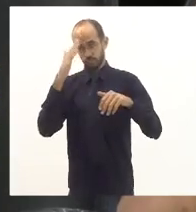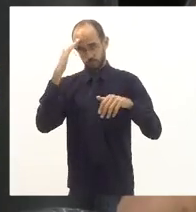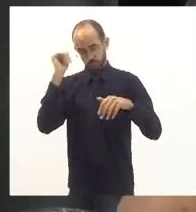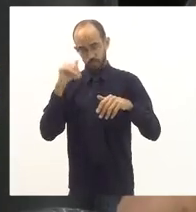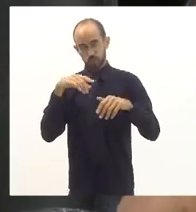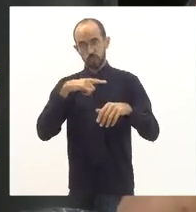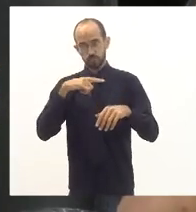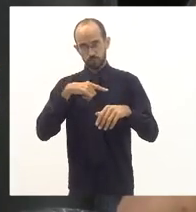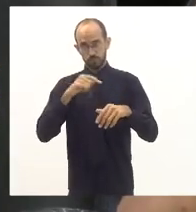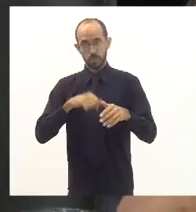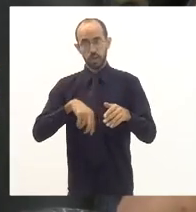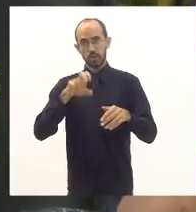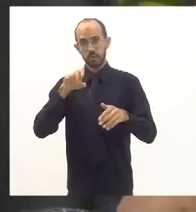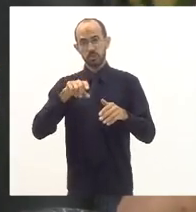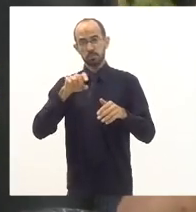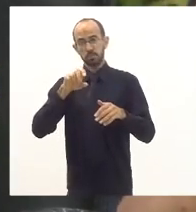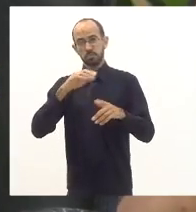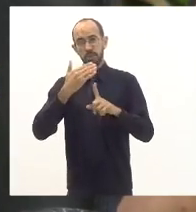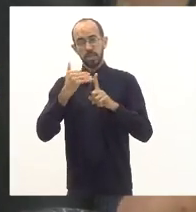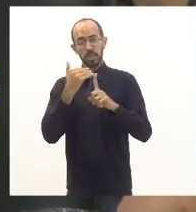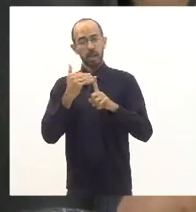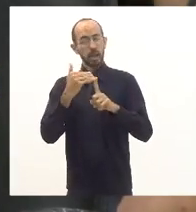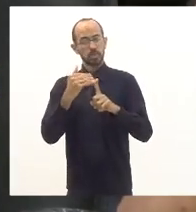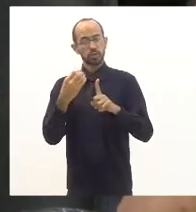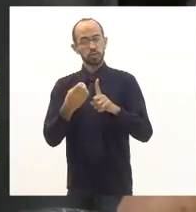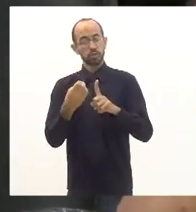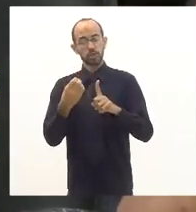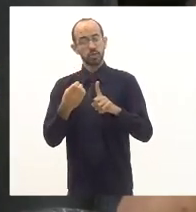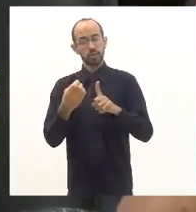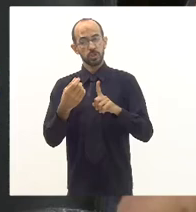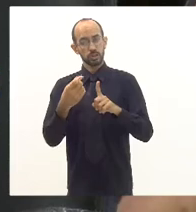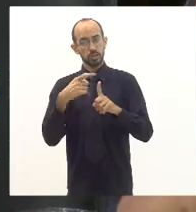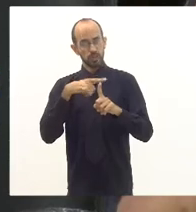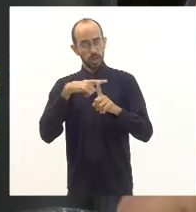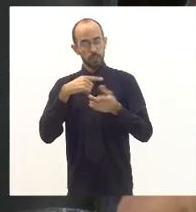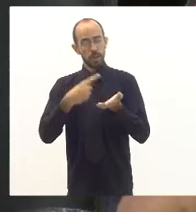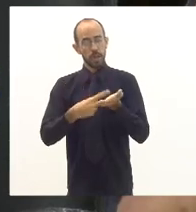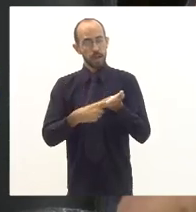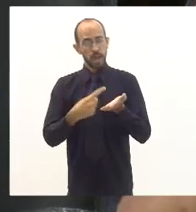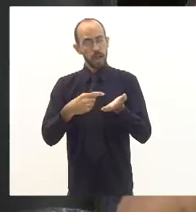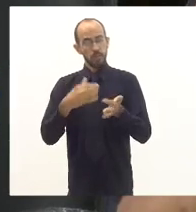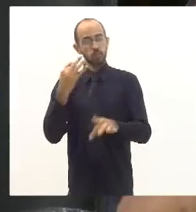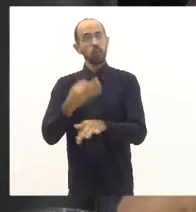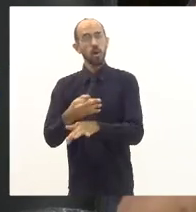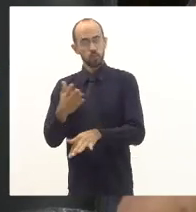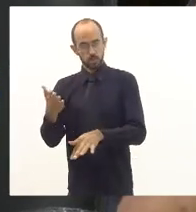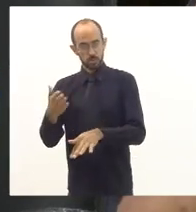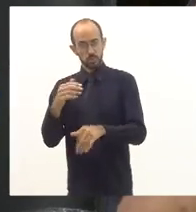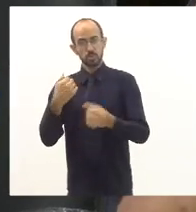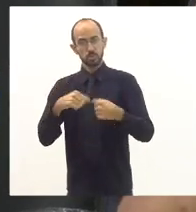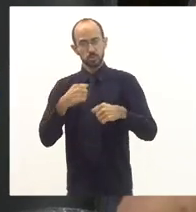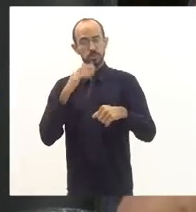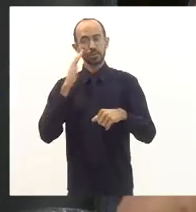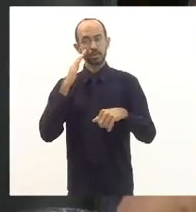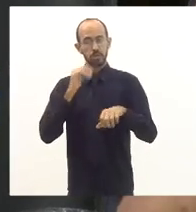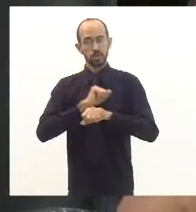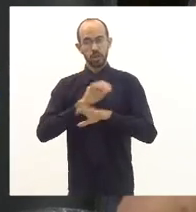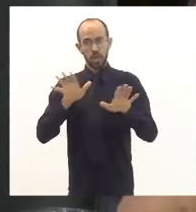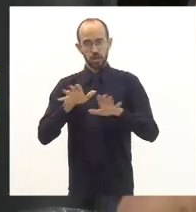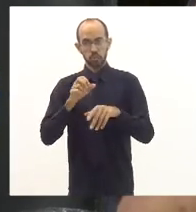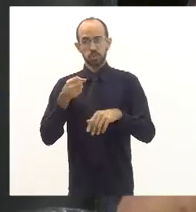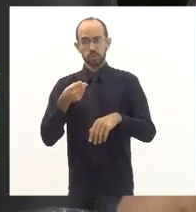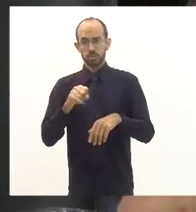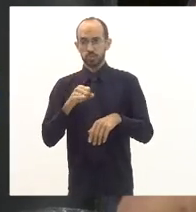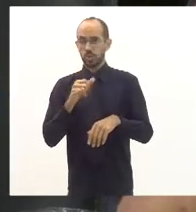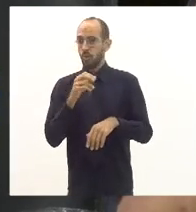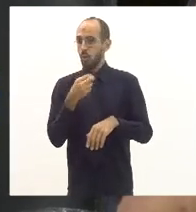perda importante, que as vagas foram oferecidas e que não foram utilizadas. Então, a gente precisa olhar para isso com cuidado e entender se não foi informado